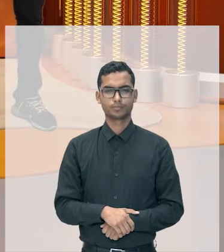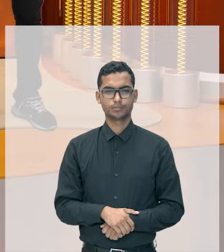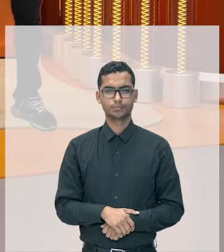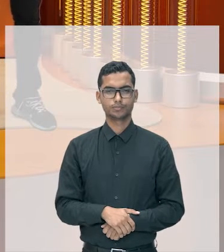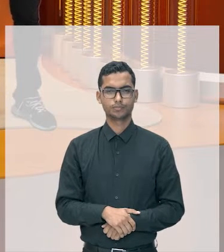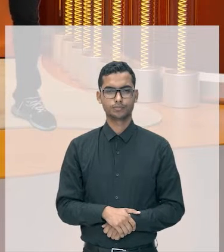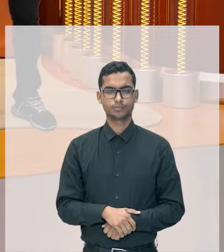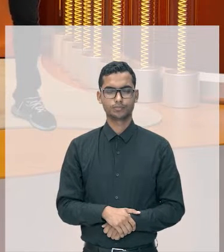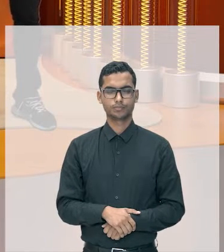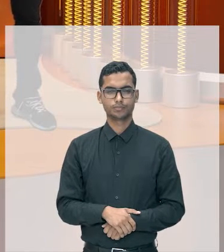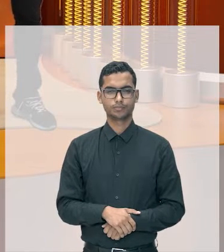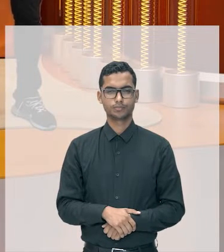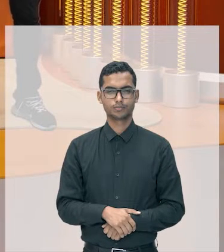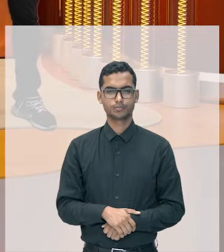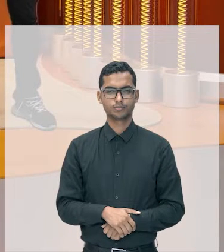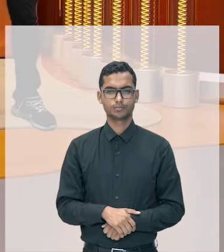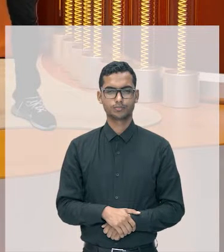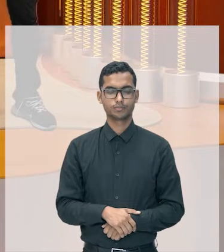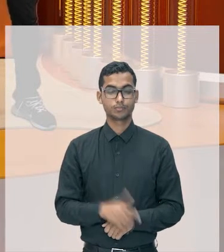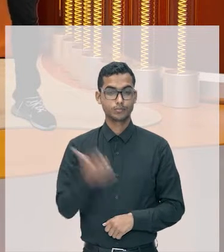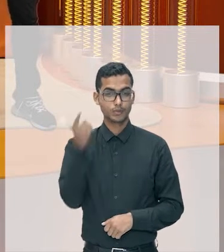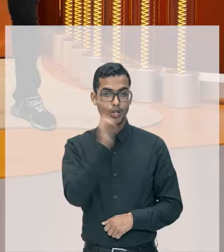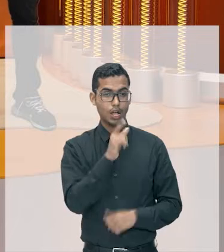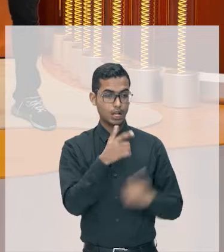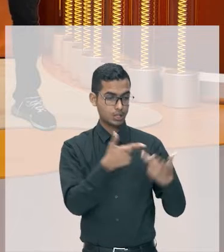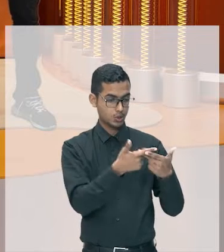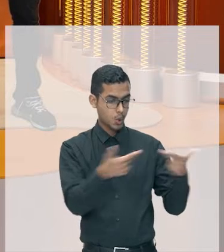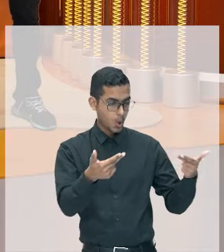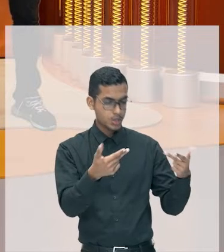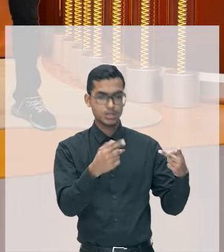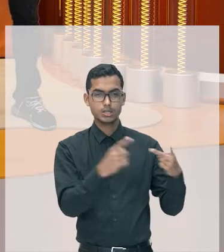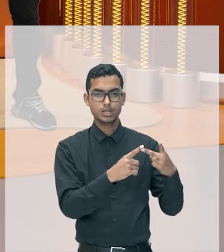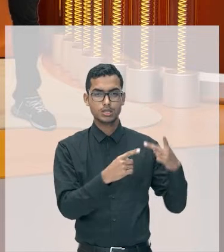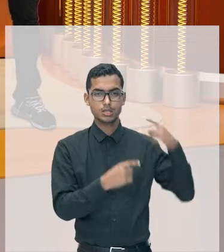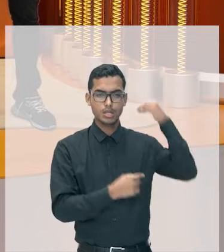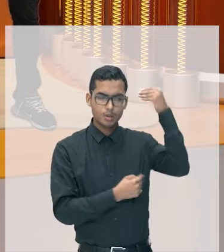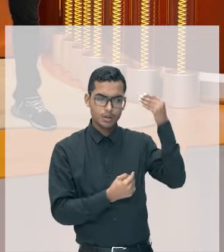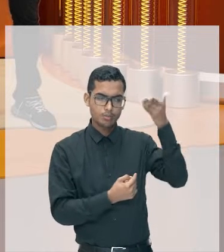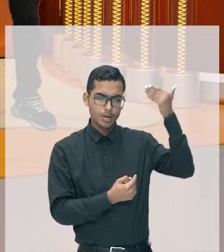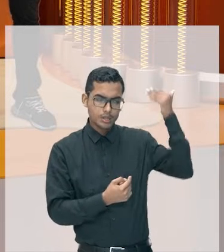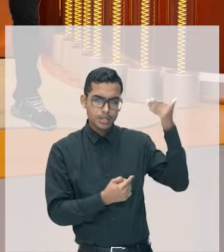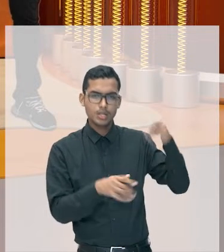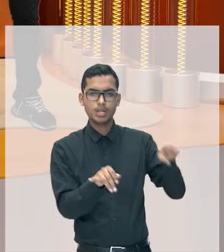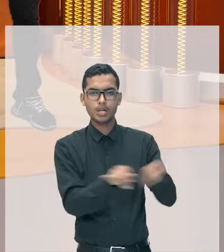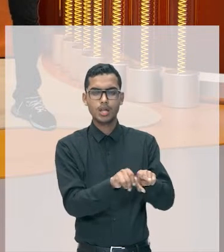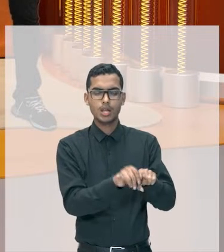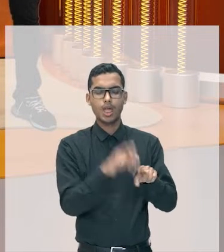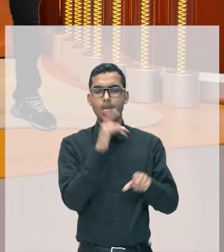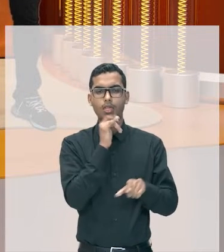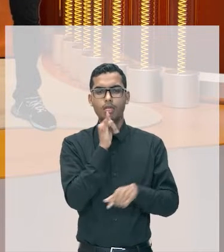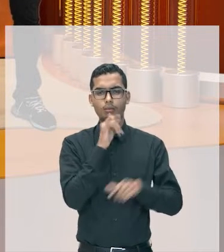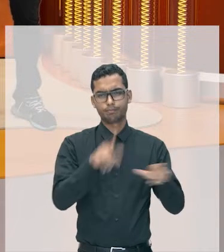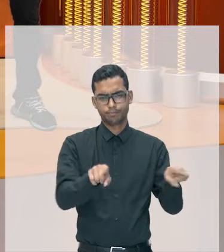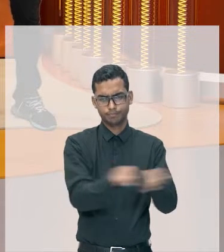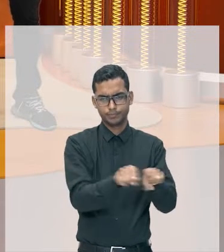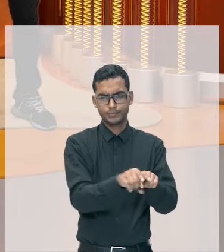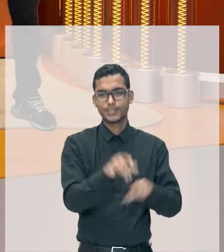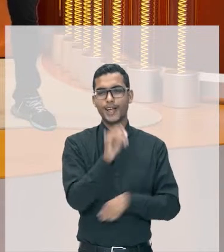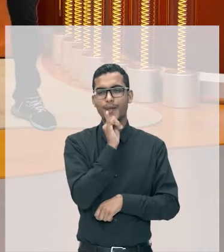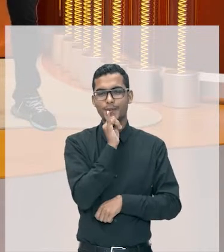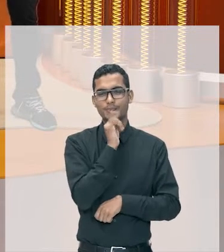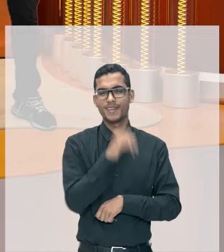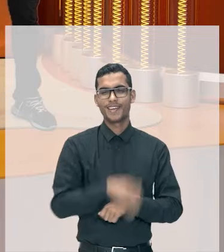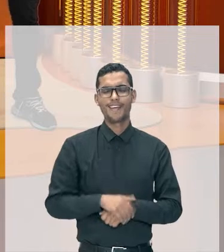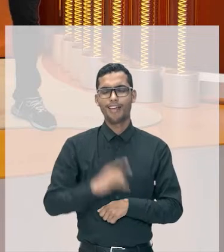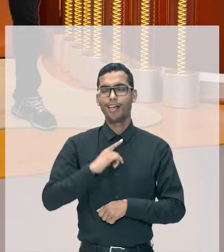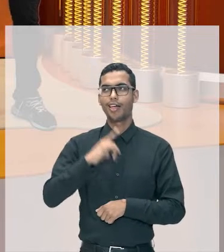servir como exemplo para tentar entender a história, por exemplo, é quando a gente ouve falar de orelhão, né, do telefone. Então,